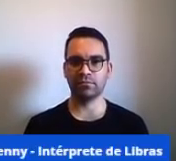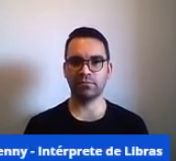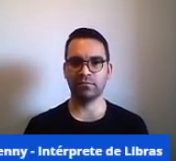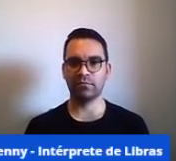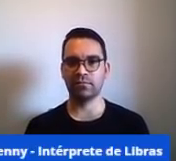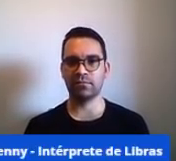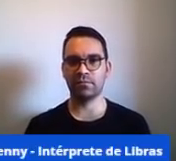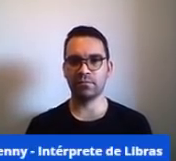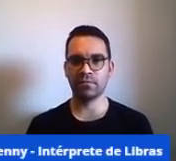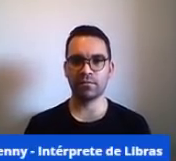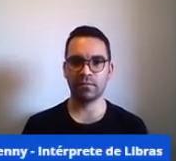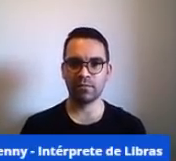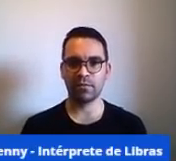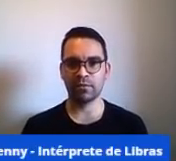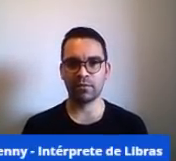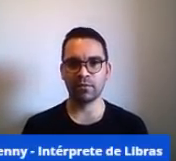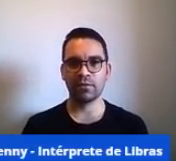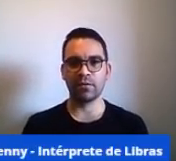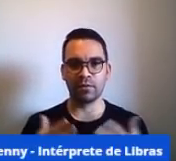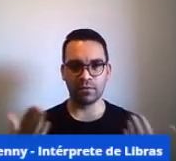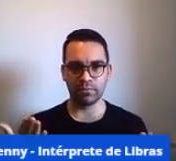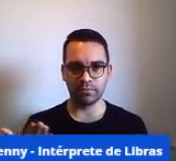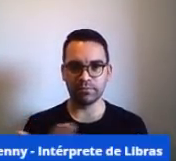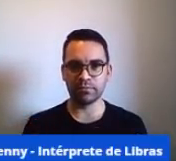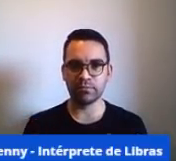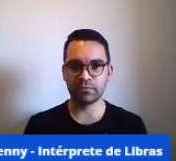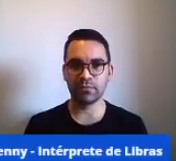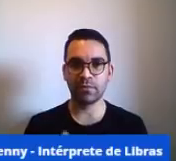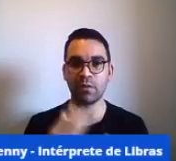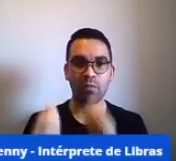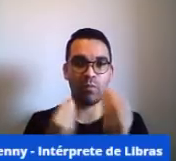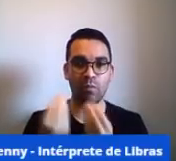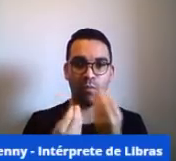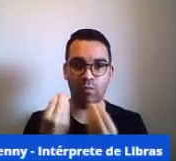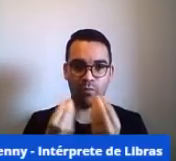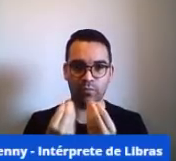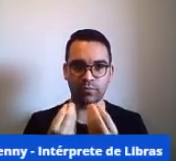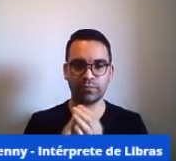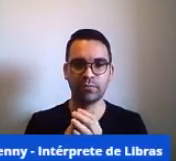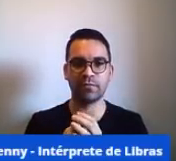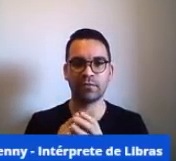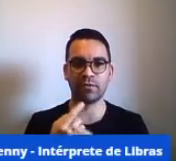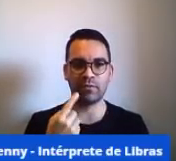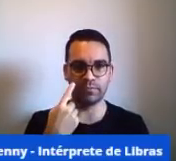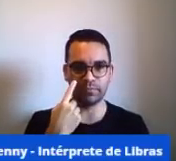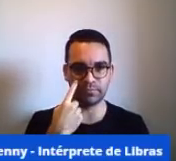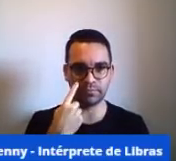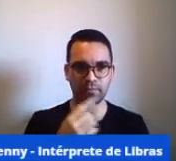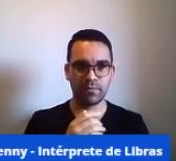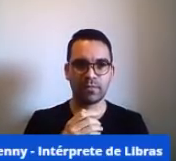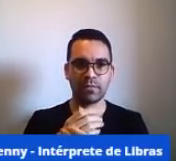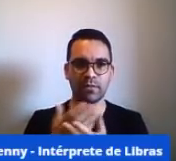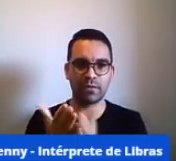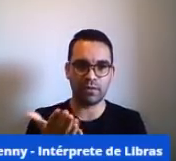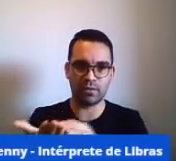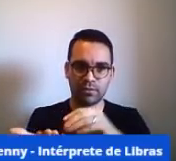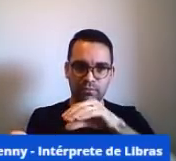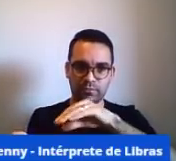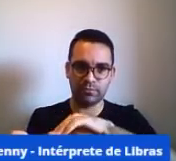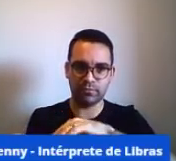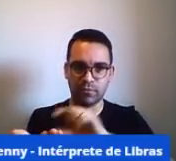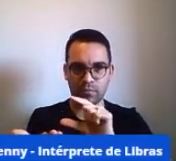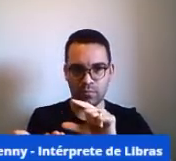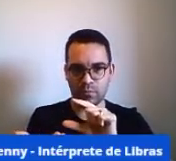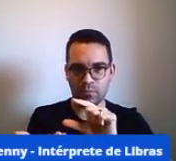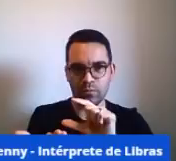Inicialmente, retire todos os adornos, como anéis e pulseiras. Aplique uma quantidade suficiente de álcool gel na palma de uma mão.